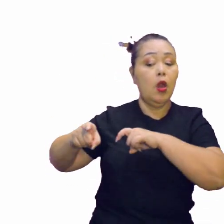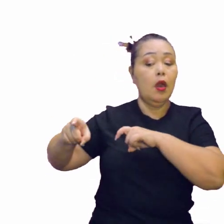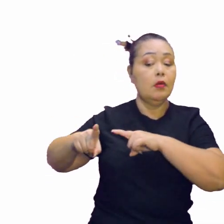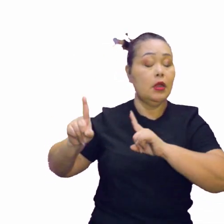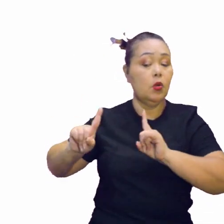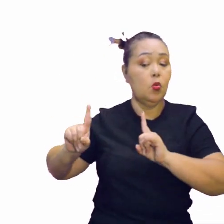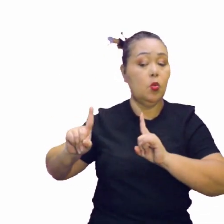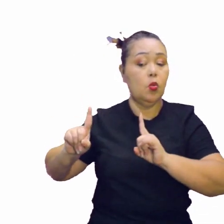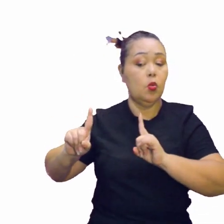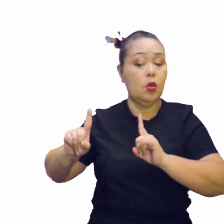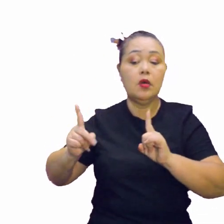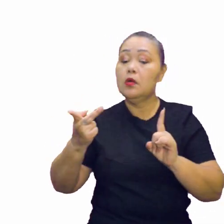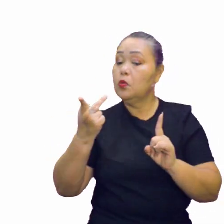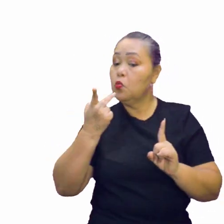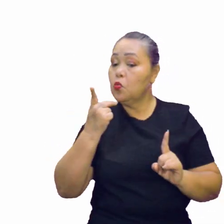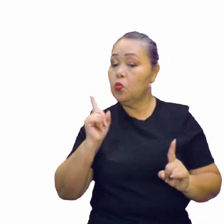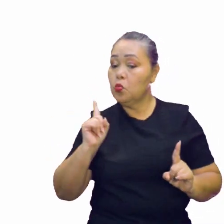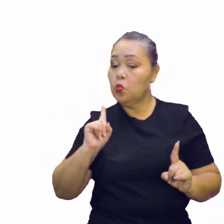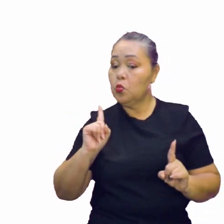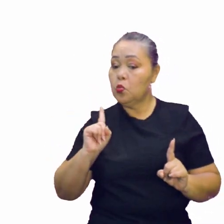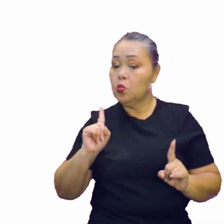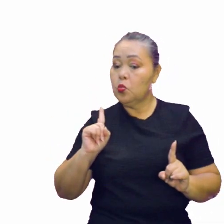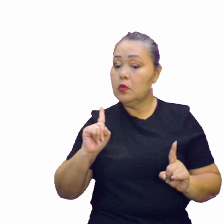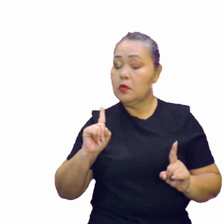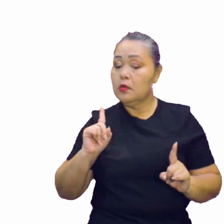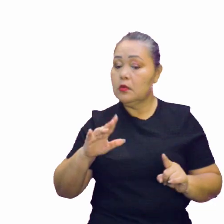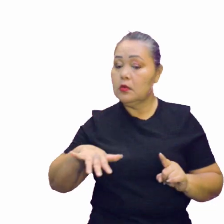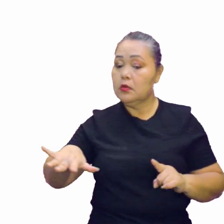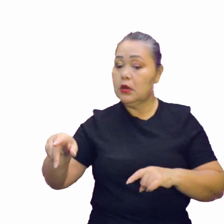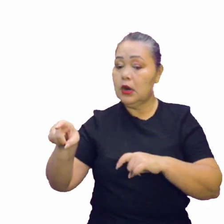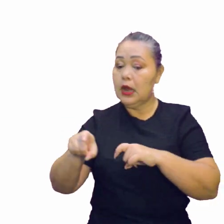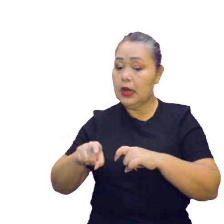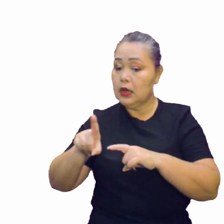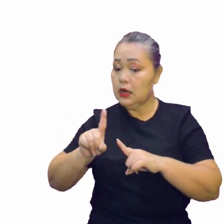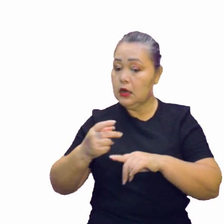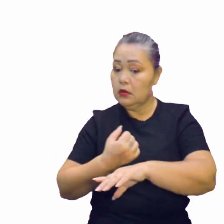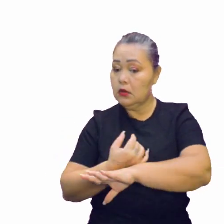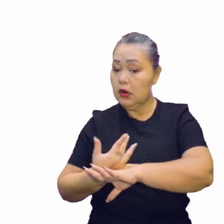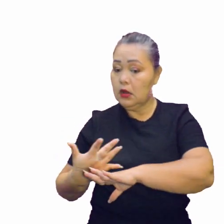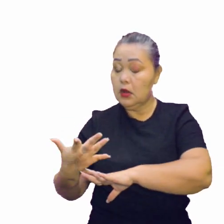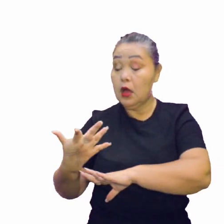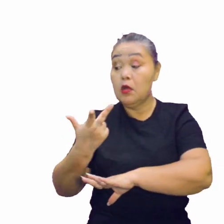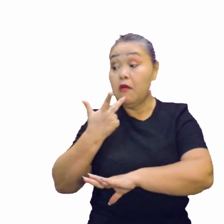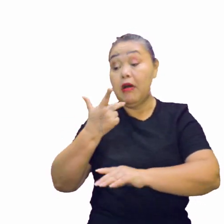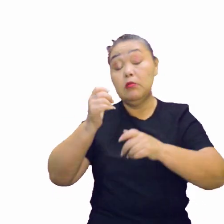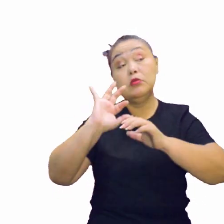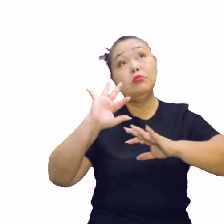estamos falando de um ambiente agrícola. Nós estamos falando de um ambiente florestal e